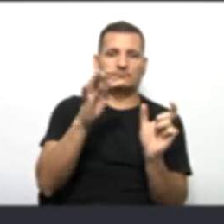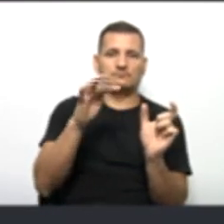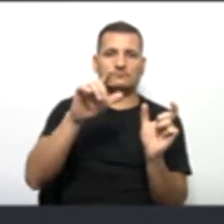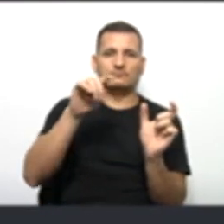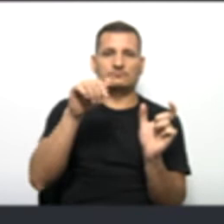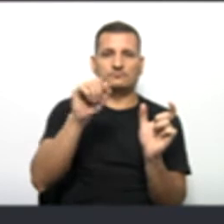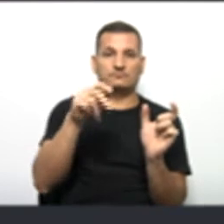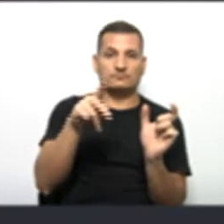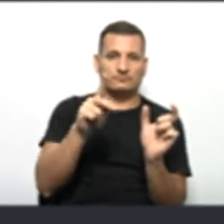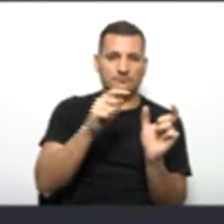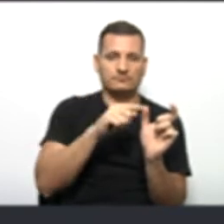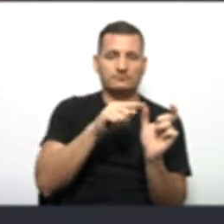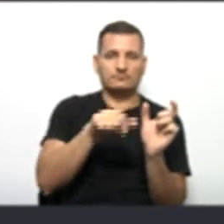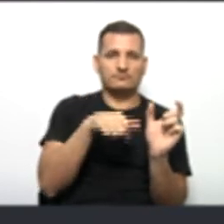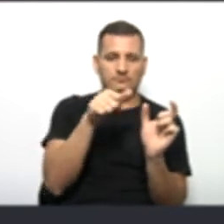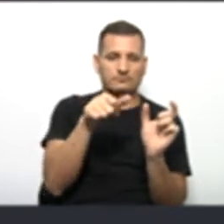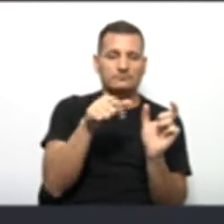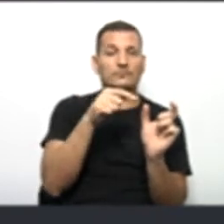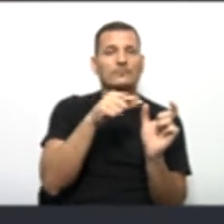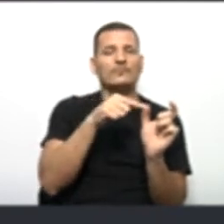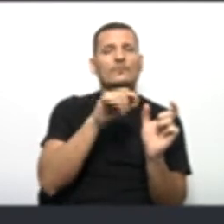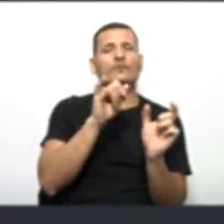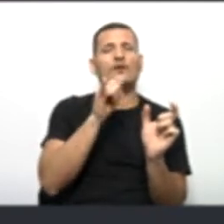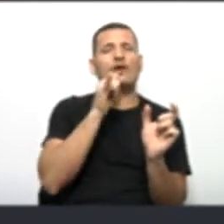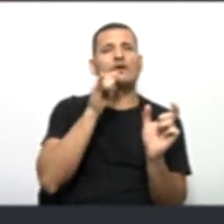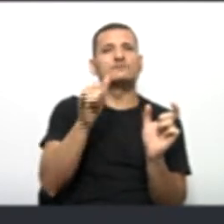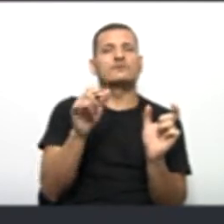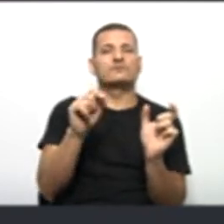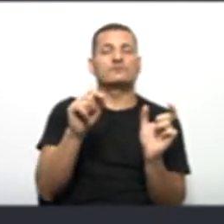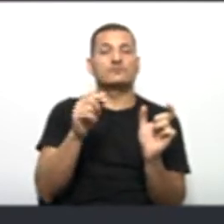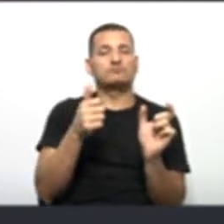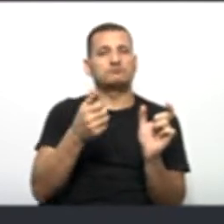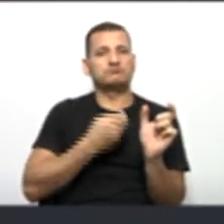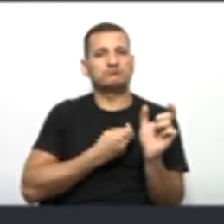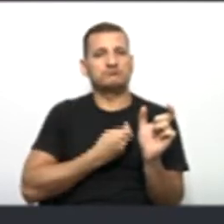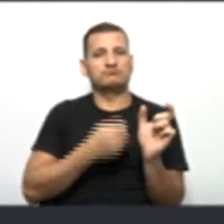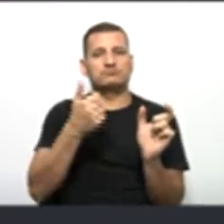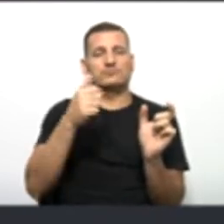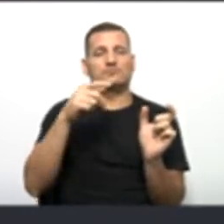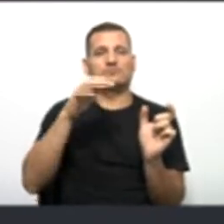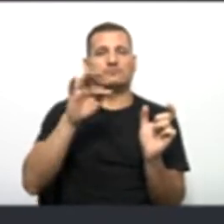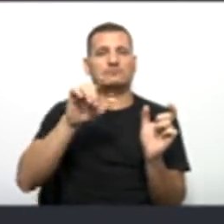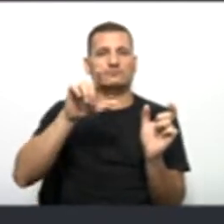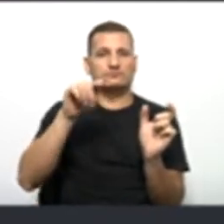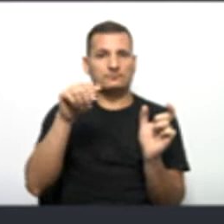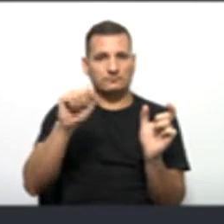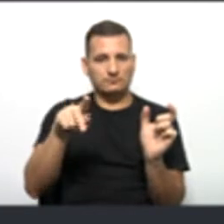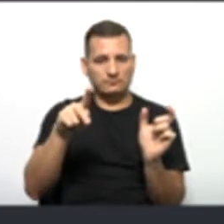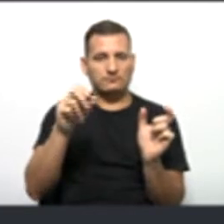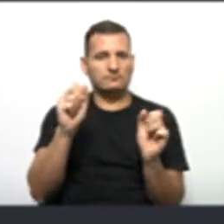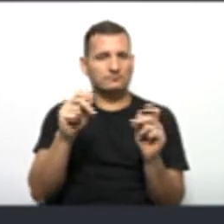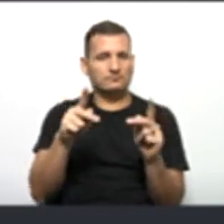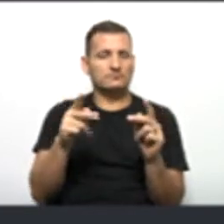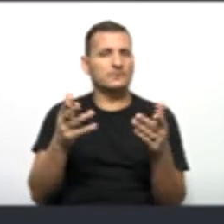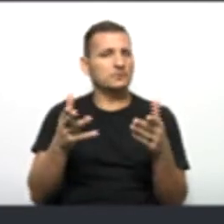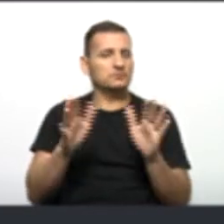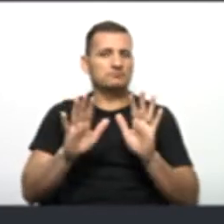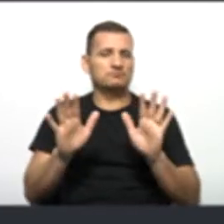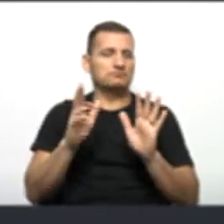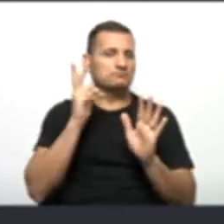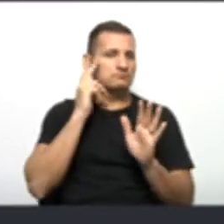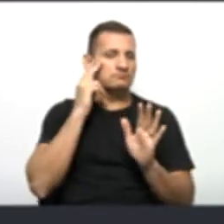mudou então isso aqui tá dizendo que o meu flash está funcionando ok beleza agora você pode rodar pai tão